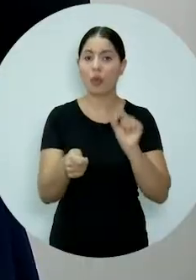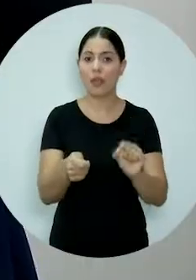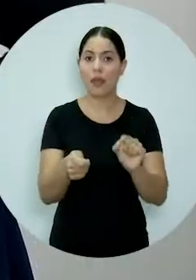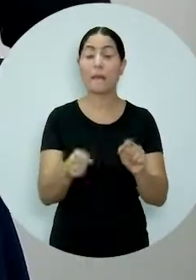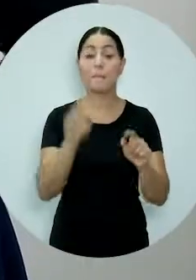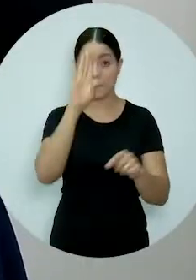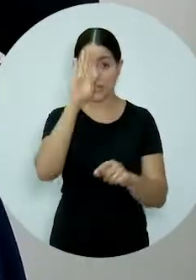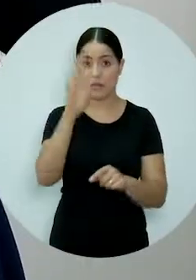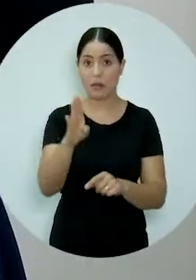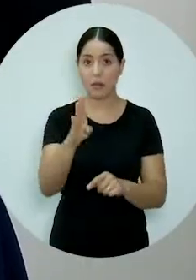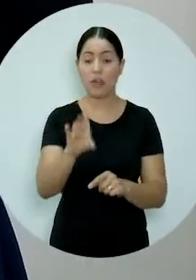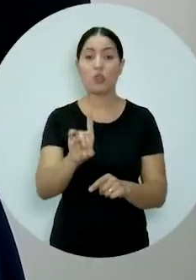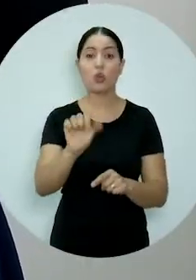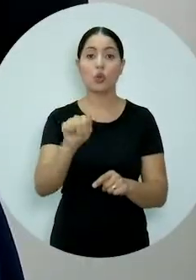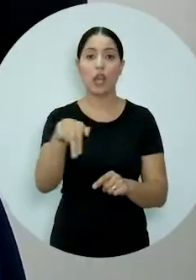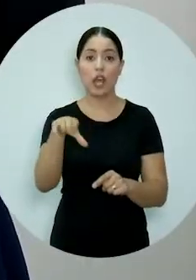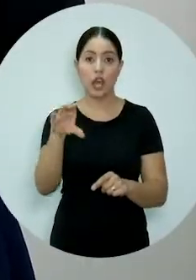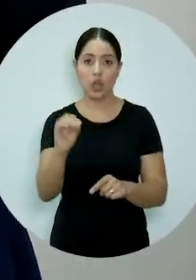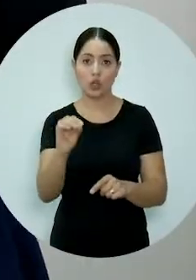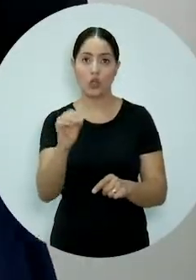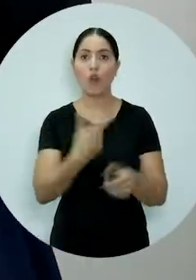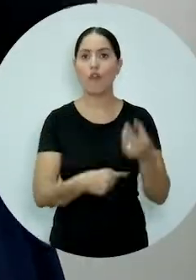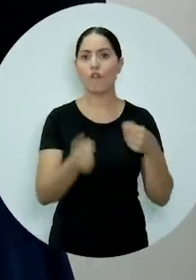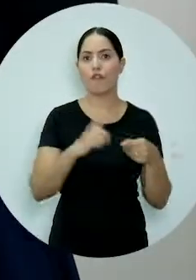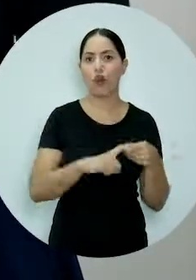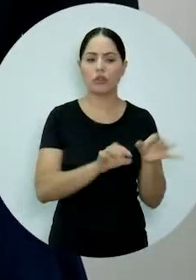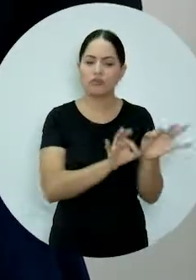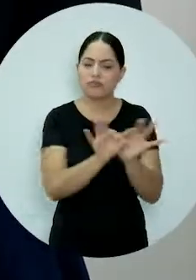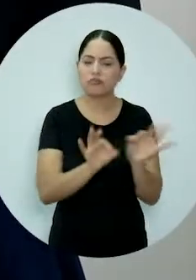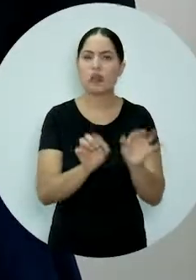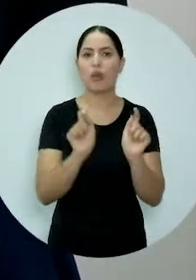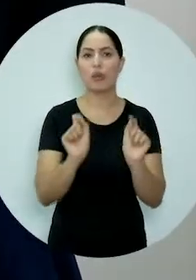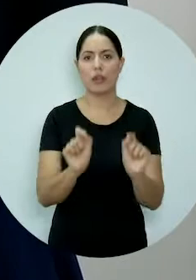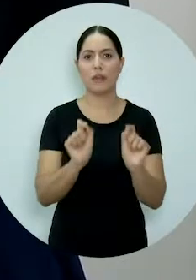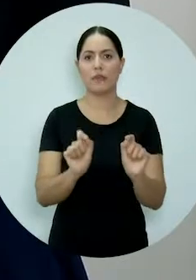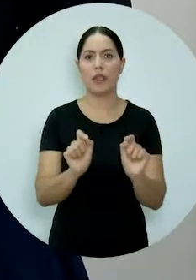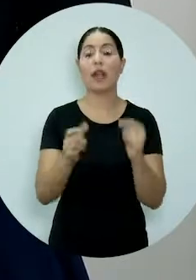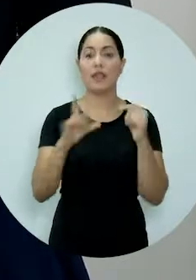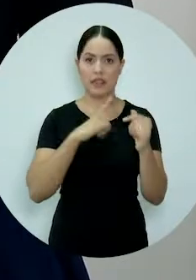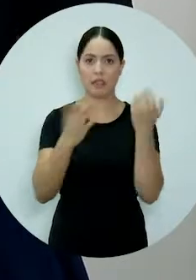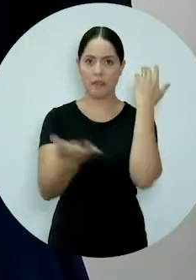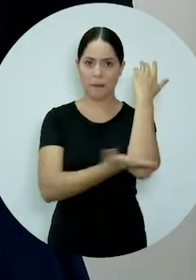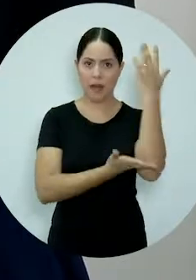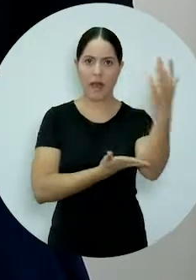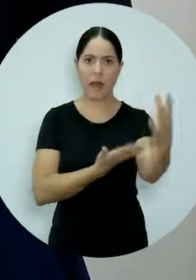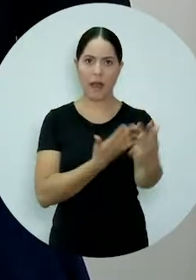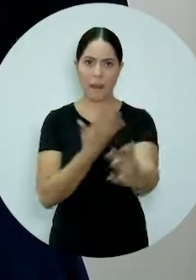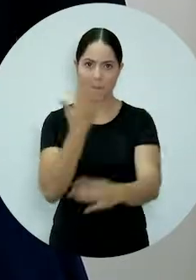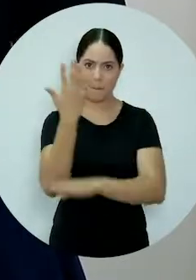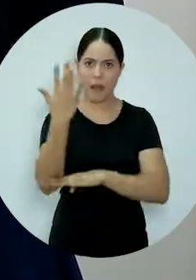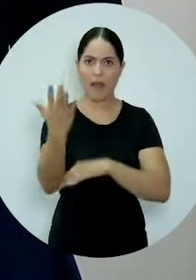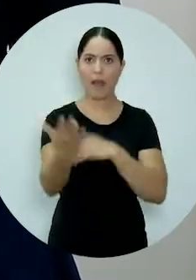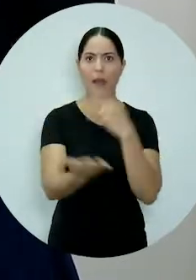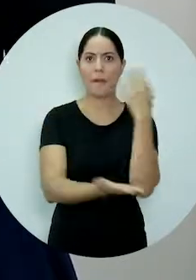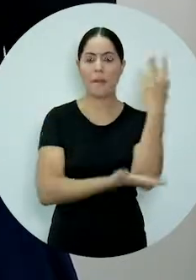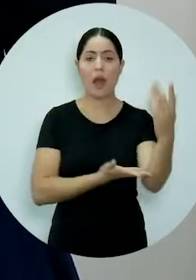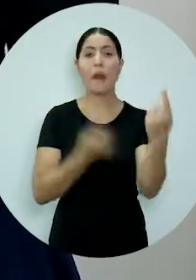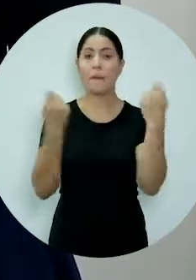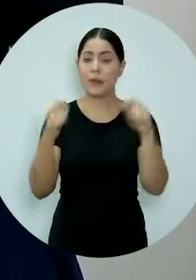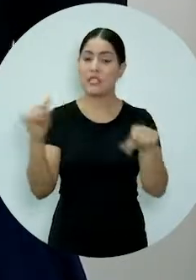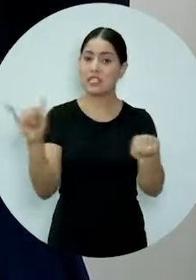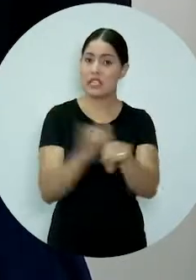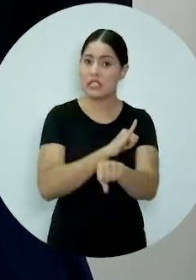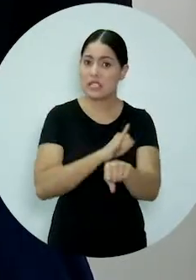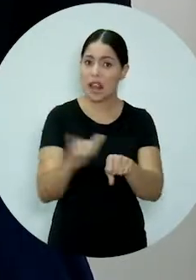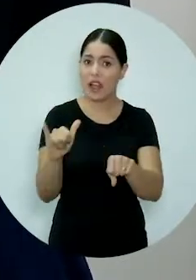sobretudo, a reparação. Uma vez que ocorreu o desmatamento, que esse desmatamento é irregular, é muito importante